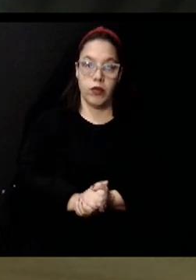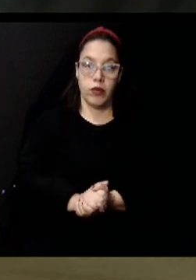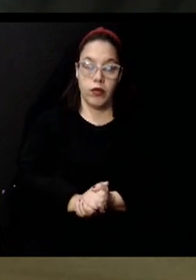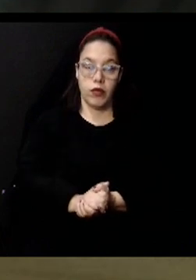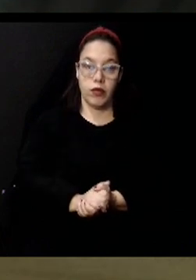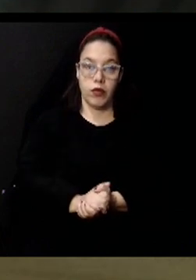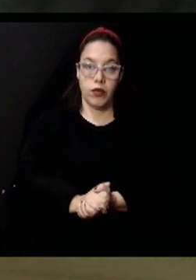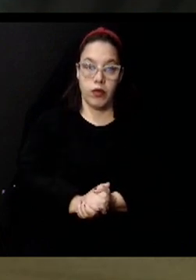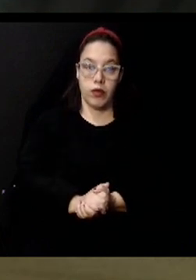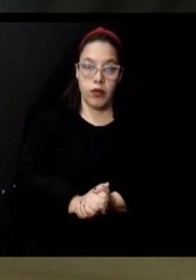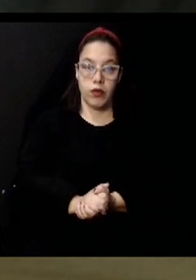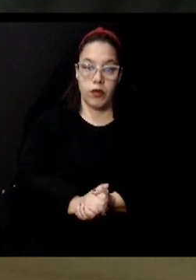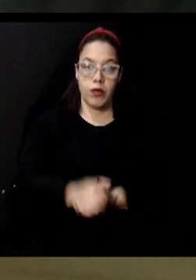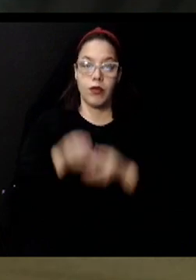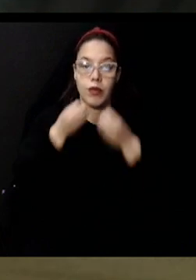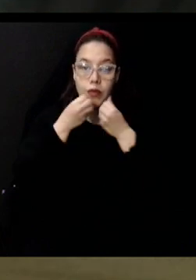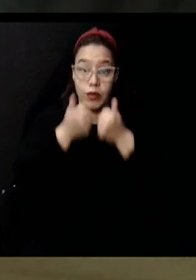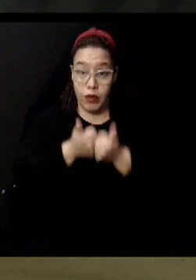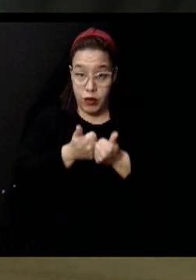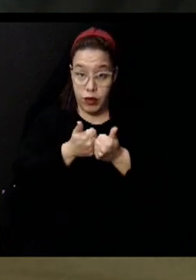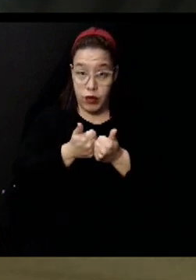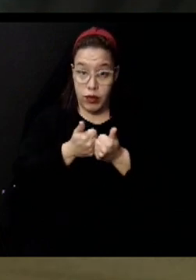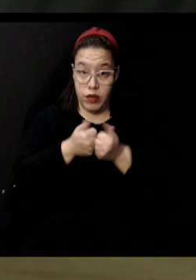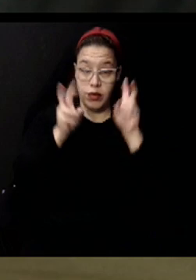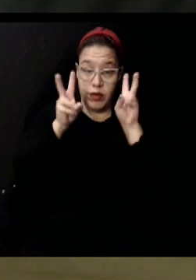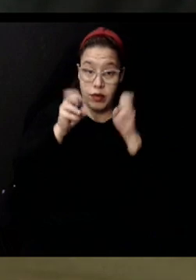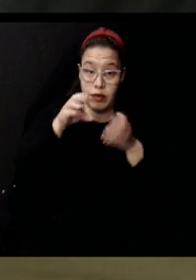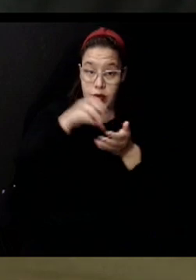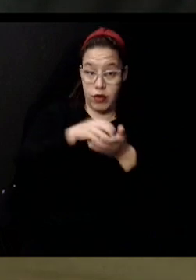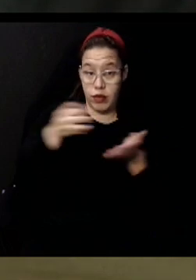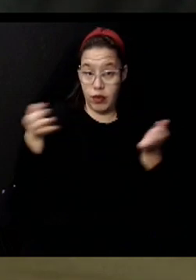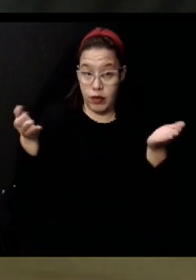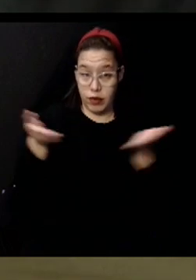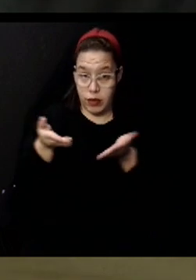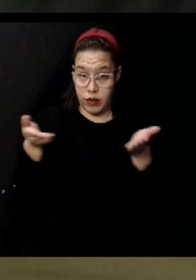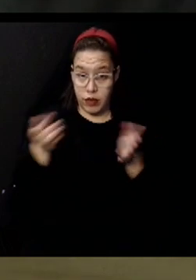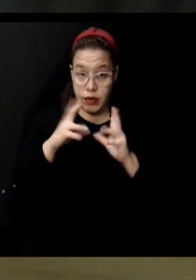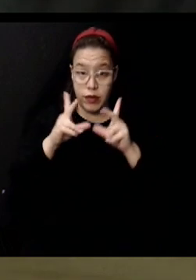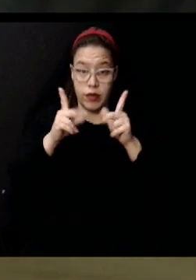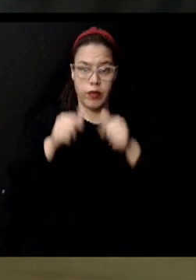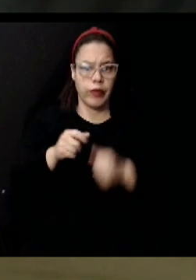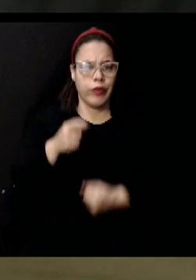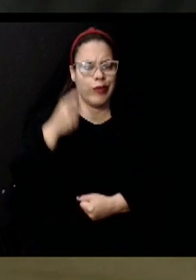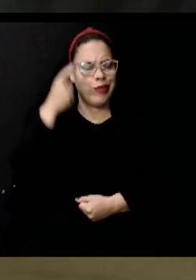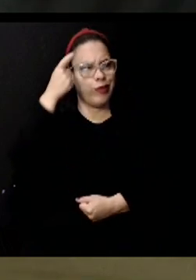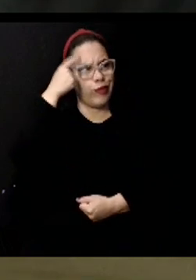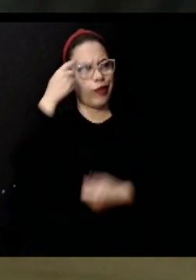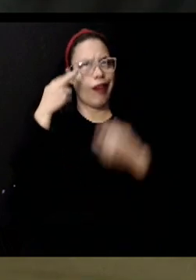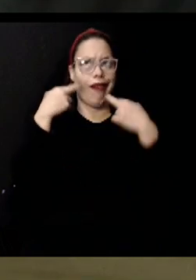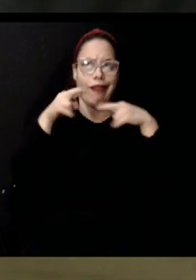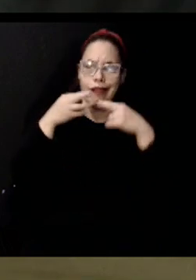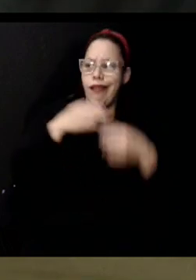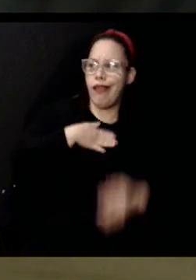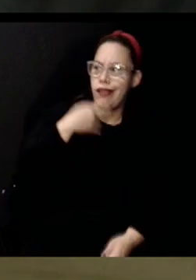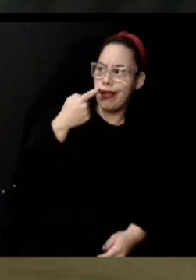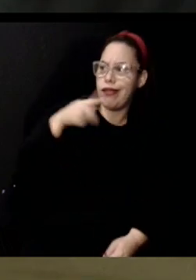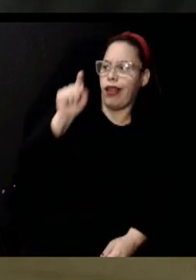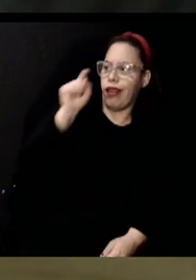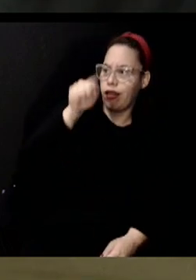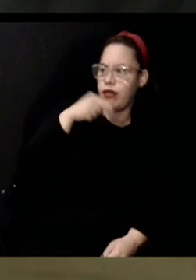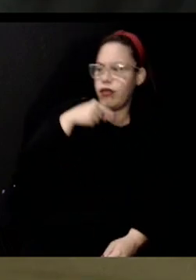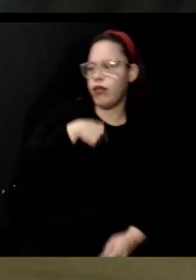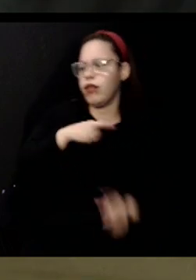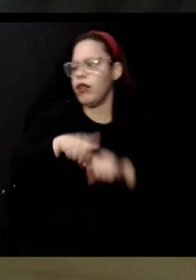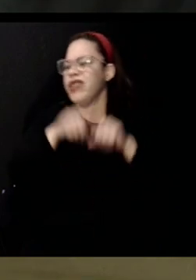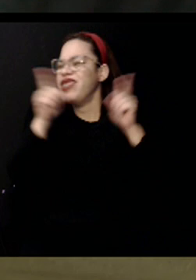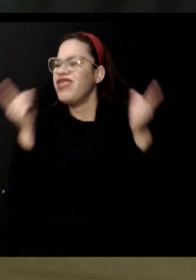farms.campinas.sp.gov.br. Muito bem, vamos ao nosso tema central de hoje. Todo mundo tem suas reclamações, eu tenho a minha, você tem a sua, mas por que será que isso